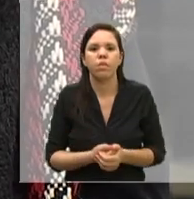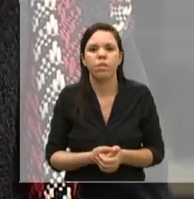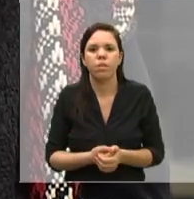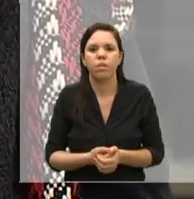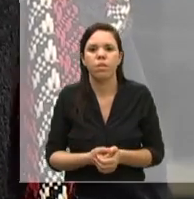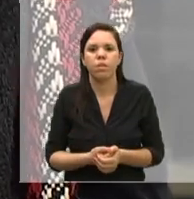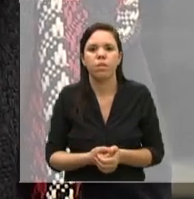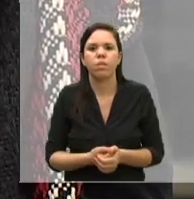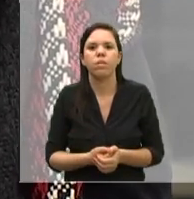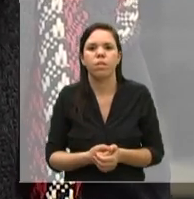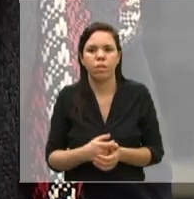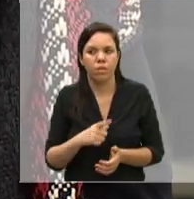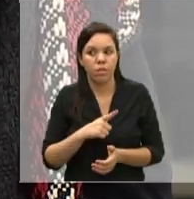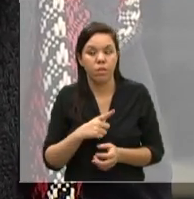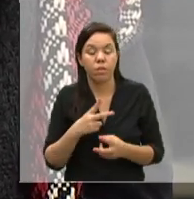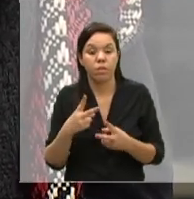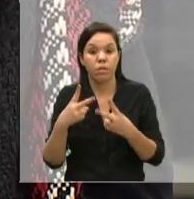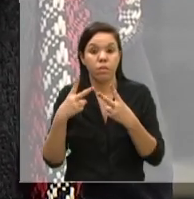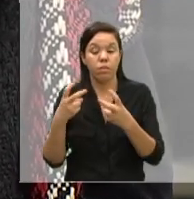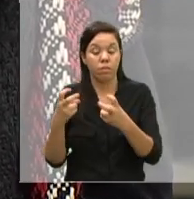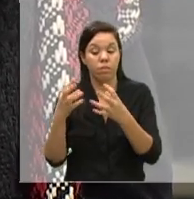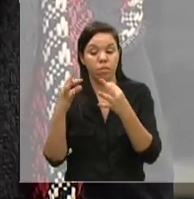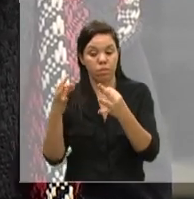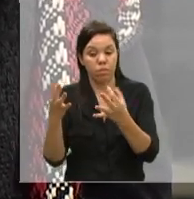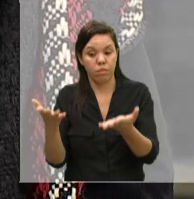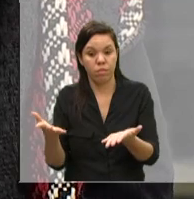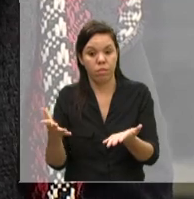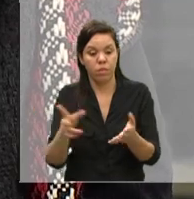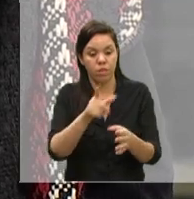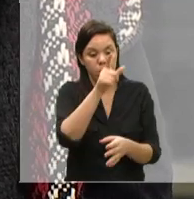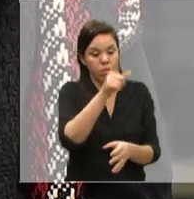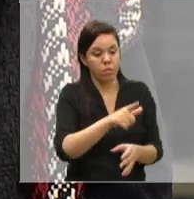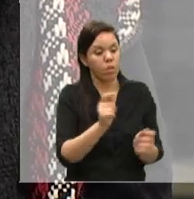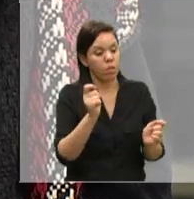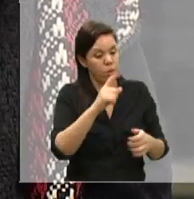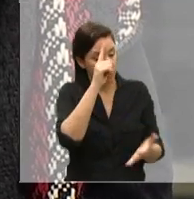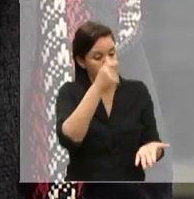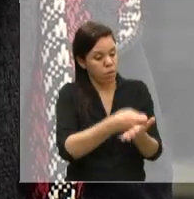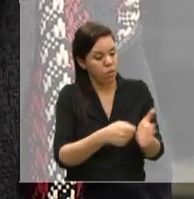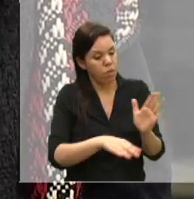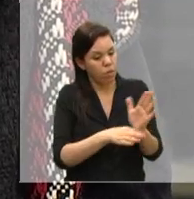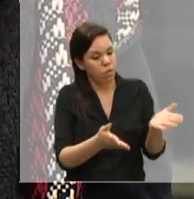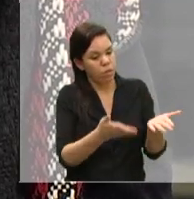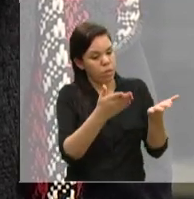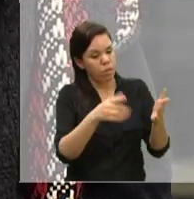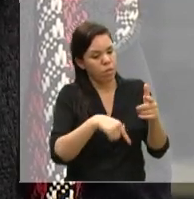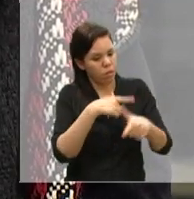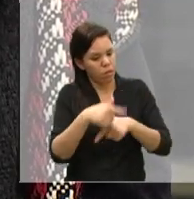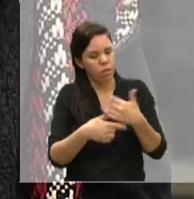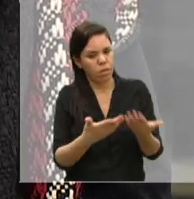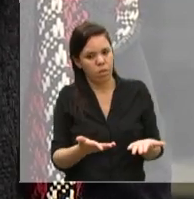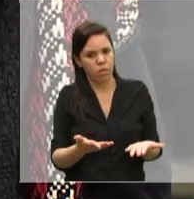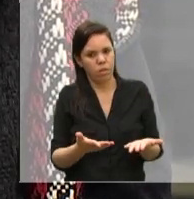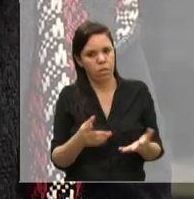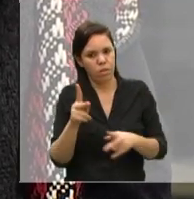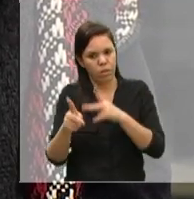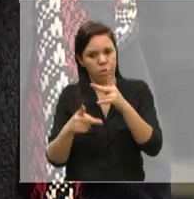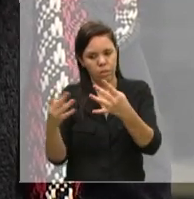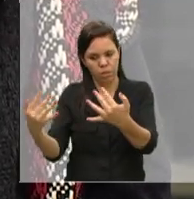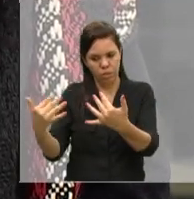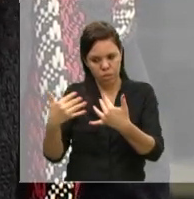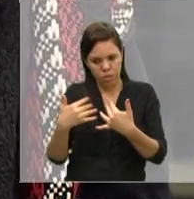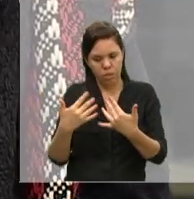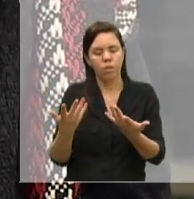essa participação seja ouvida por aqueles que têm o poder de decisão. E é assim que a senhora trabalha, ouvindo a